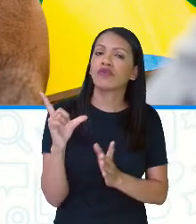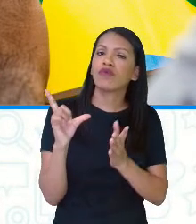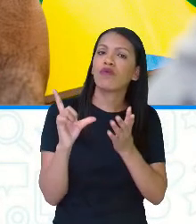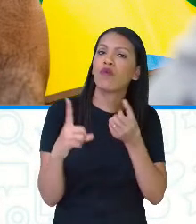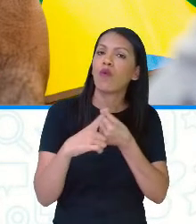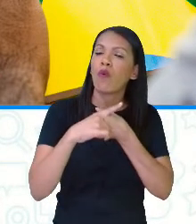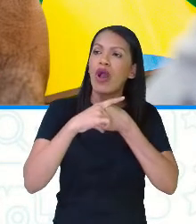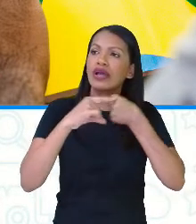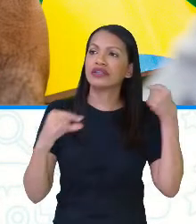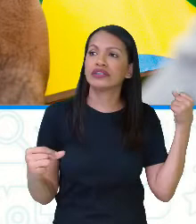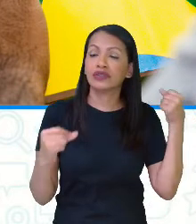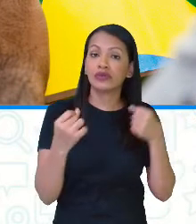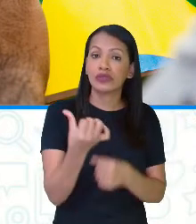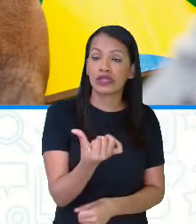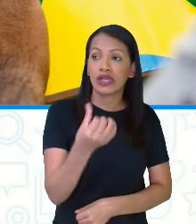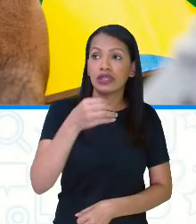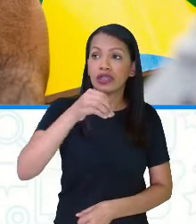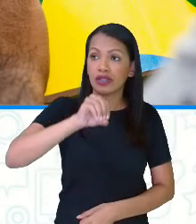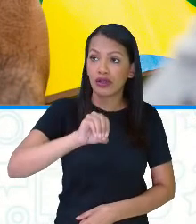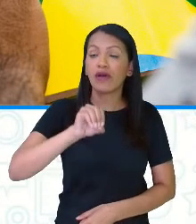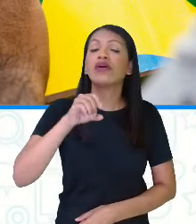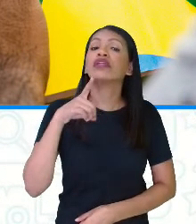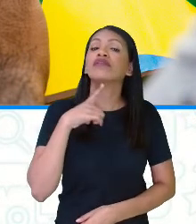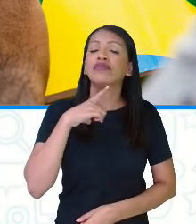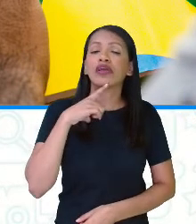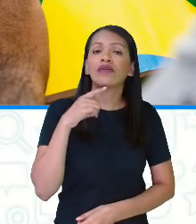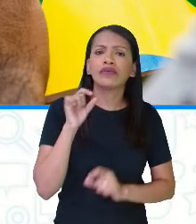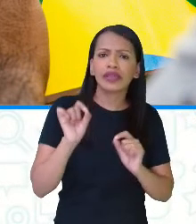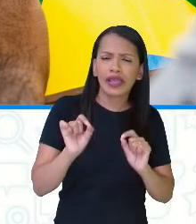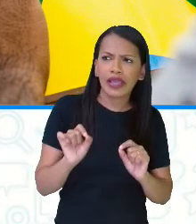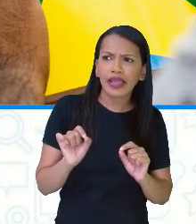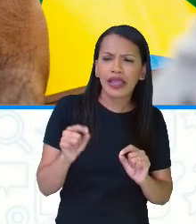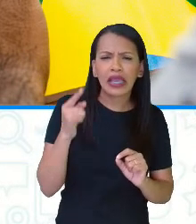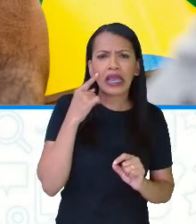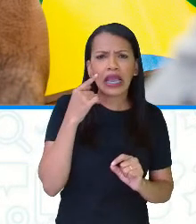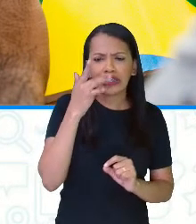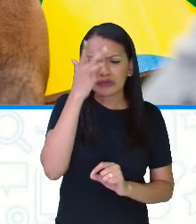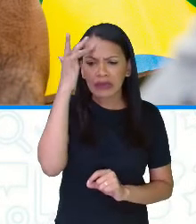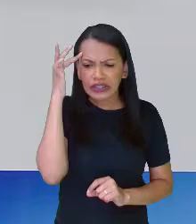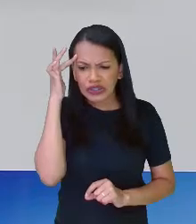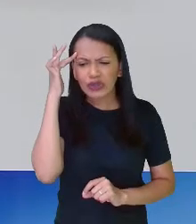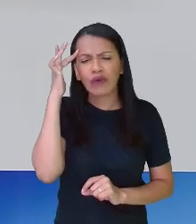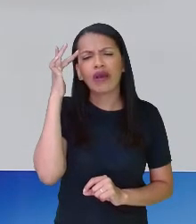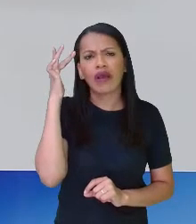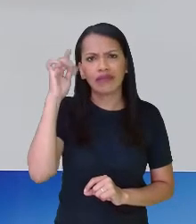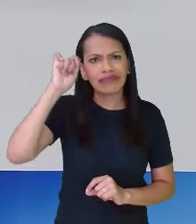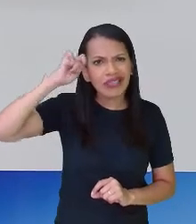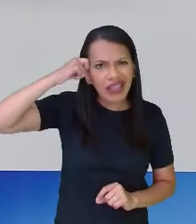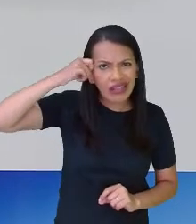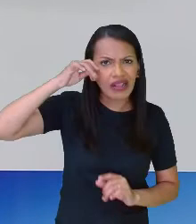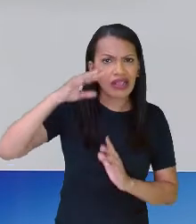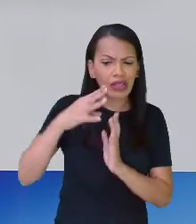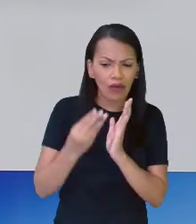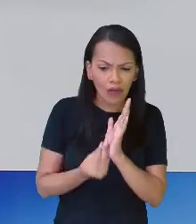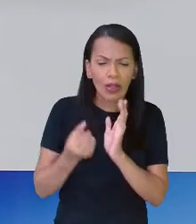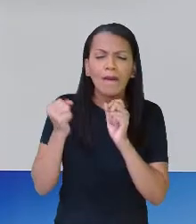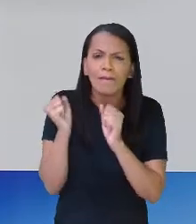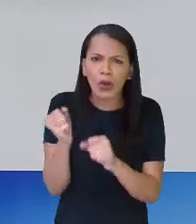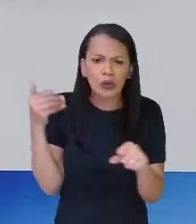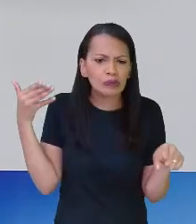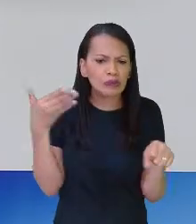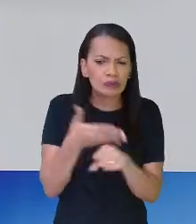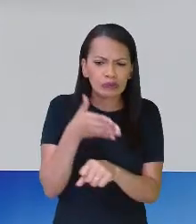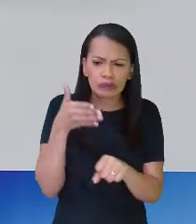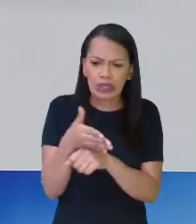dos remanescentes das comunidades quilombolas no Brasil. Foi 100 anos, gente, que passou para ter essa mudança,